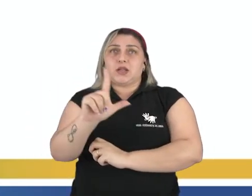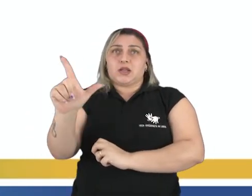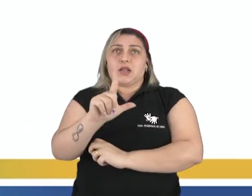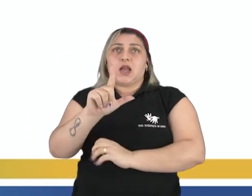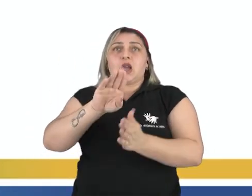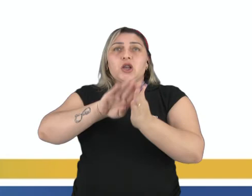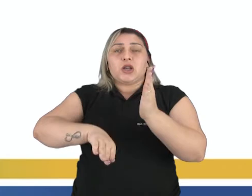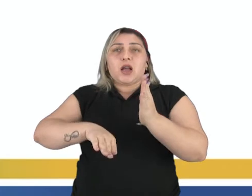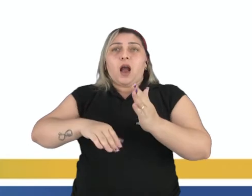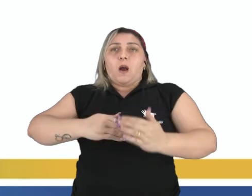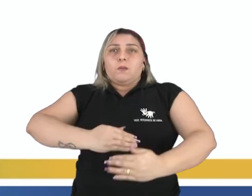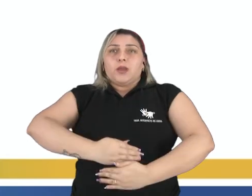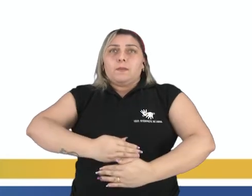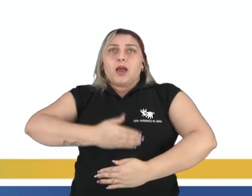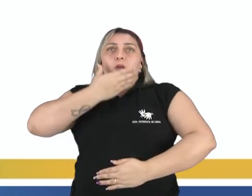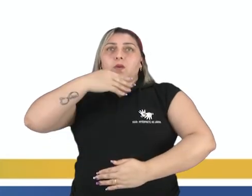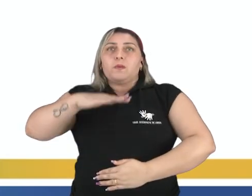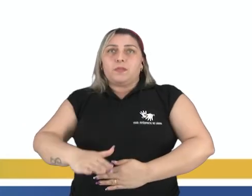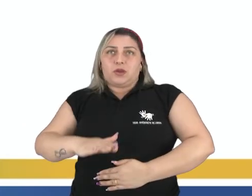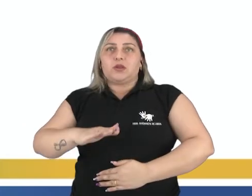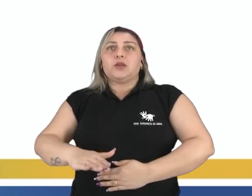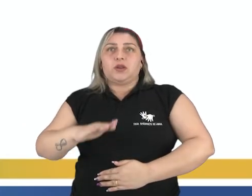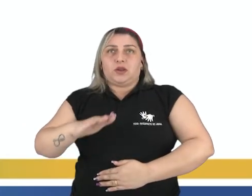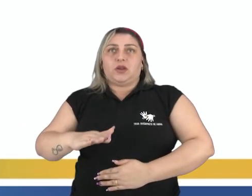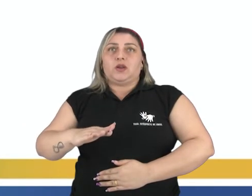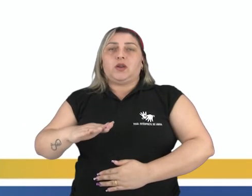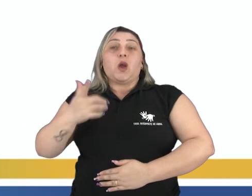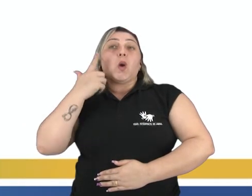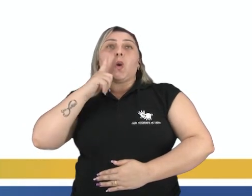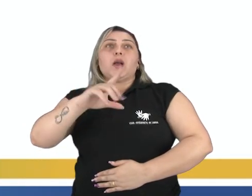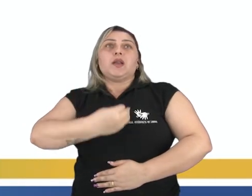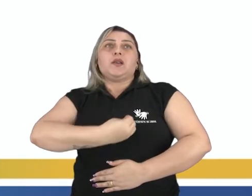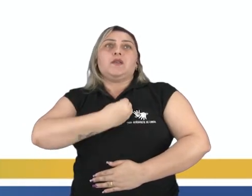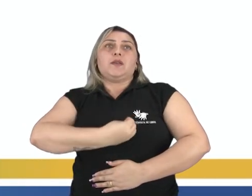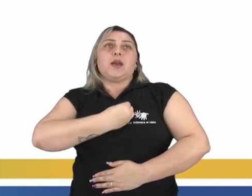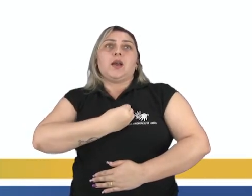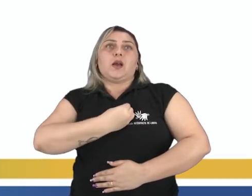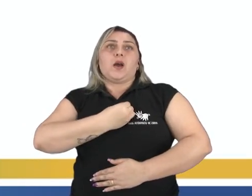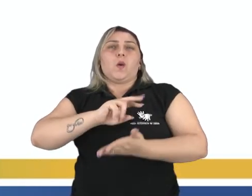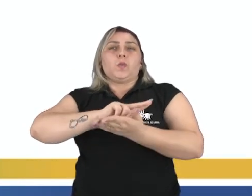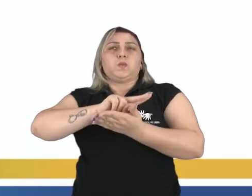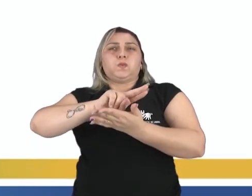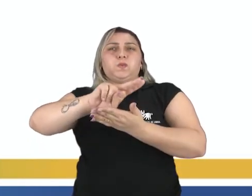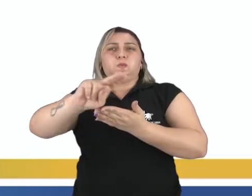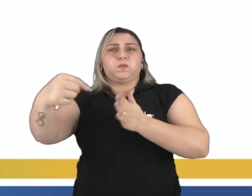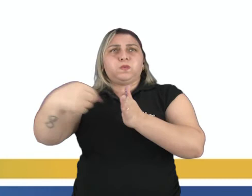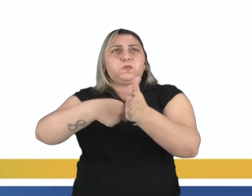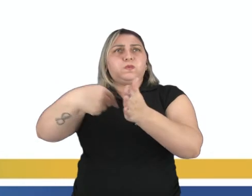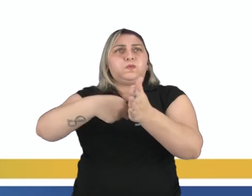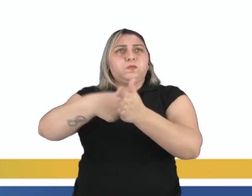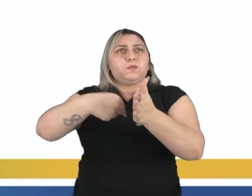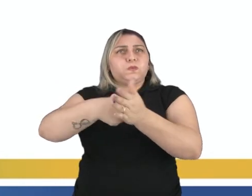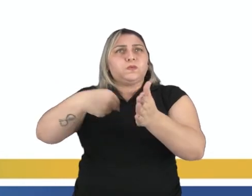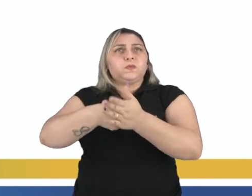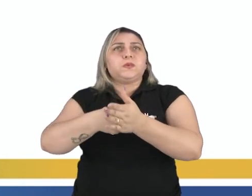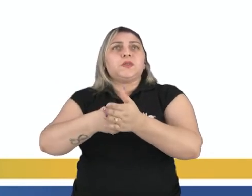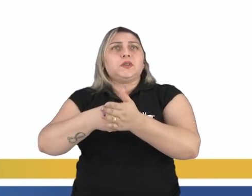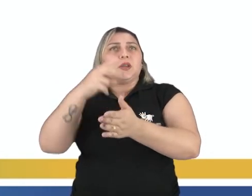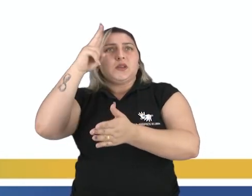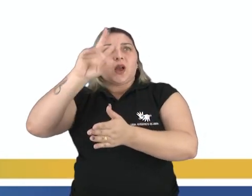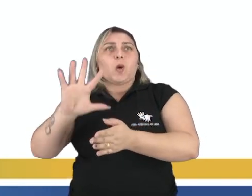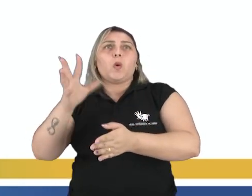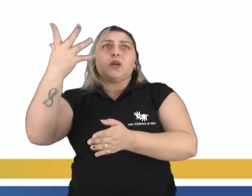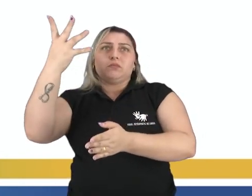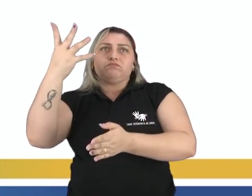tiraram da barriga do menino que sobreviveu finalmente É muita gente me pergunta se essa